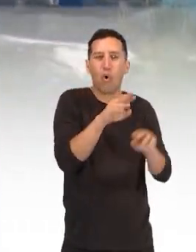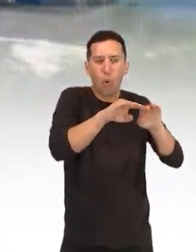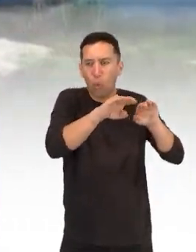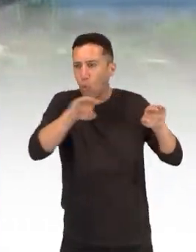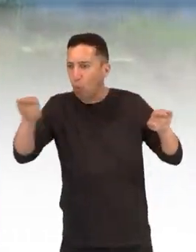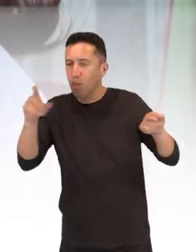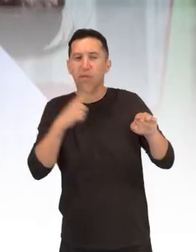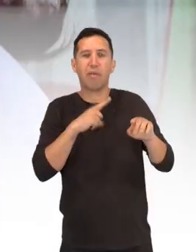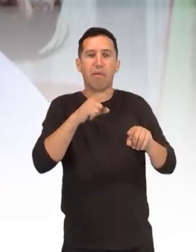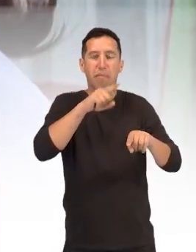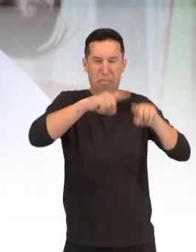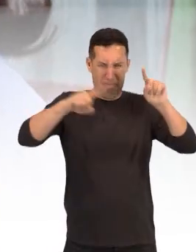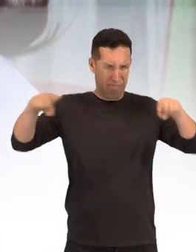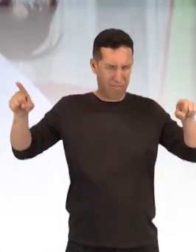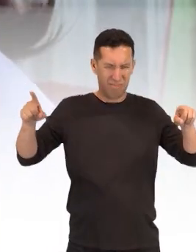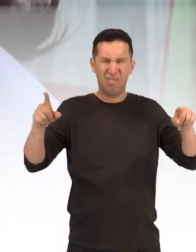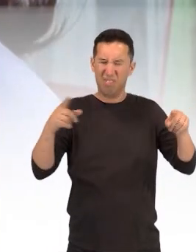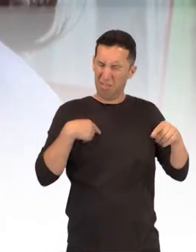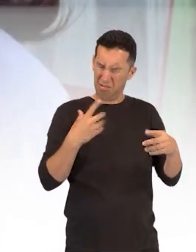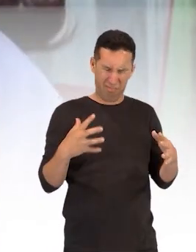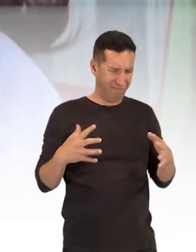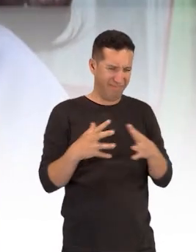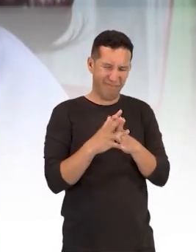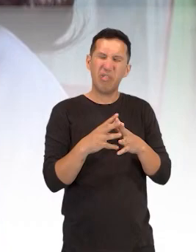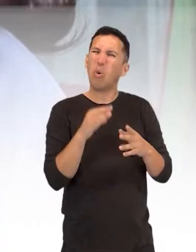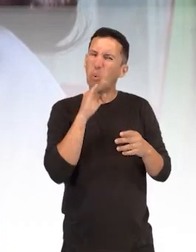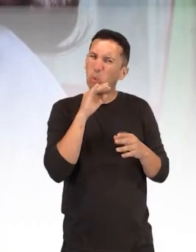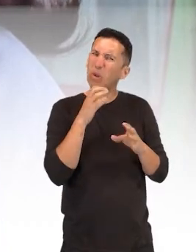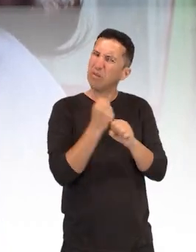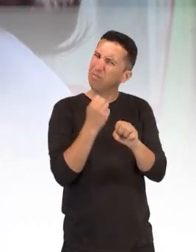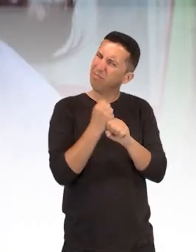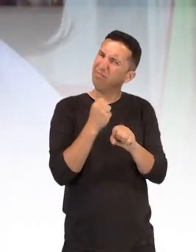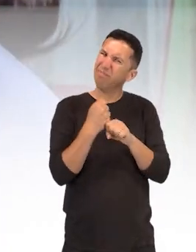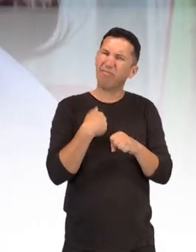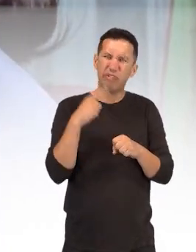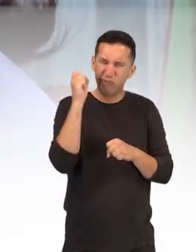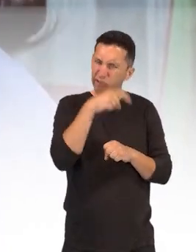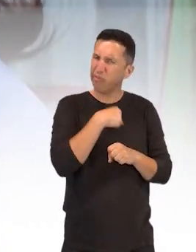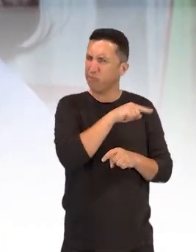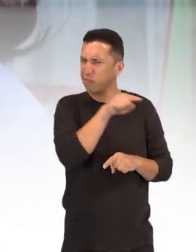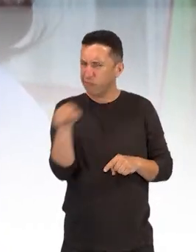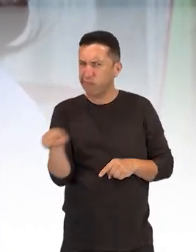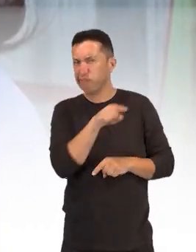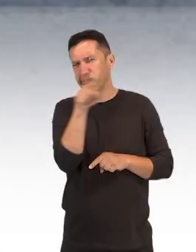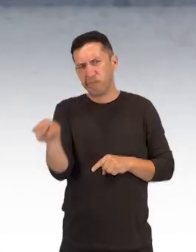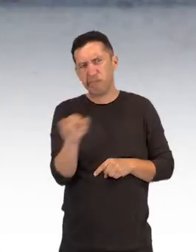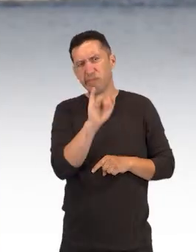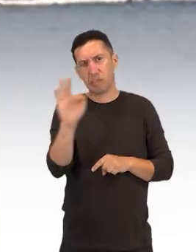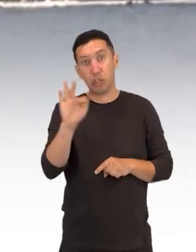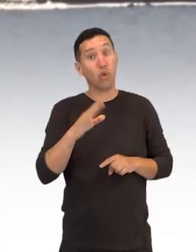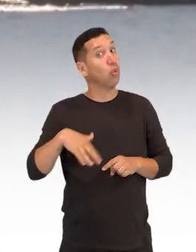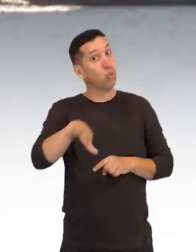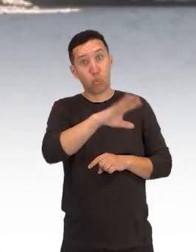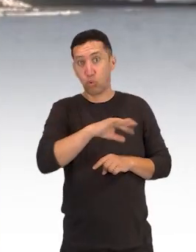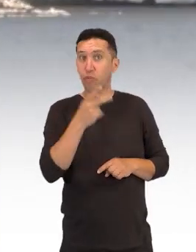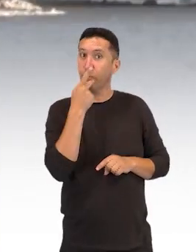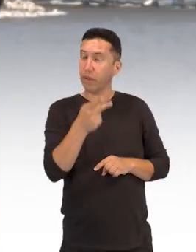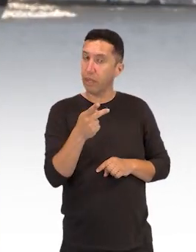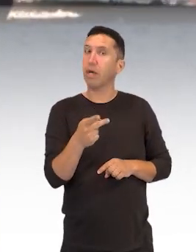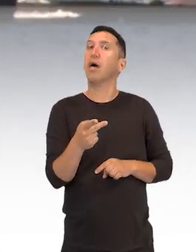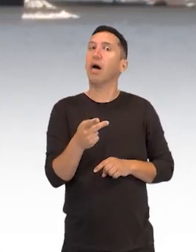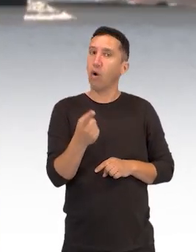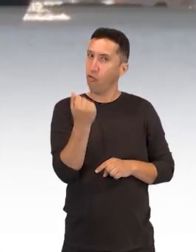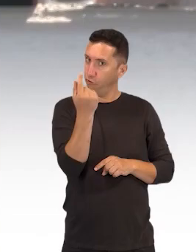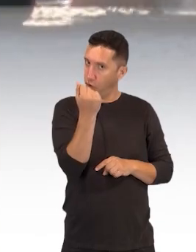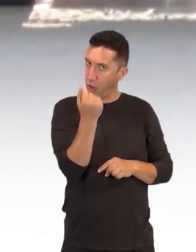essa situação. As contas às vezes não fechavam direito e ficava muito pesado para eu ficar vindo aqui para o campus. E todos afirmam, a